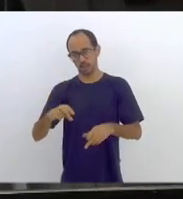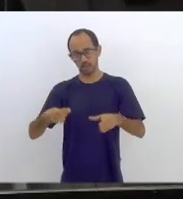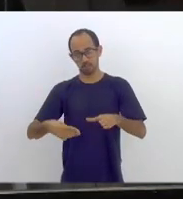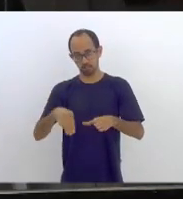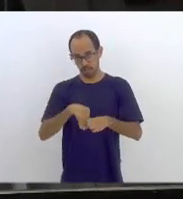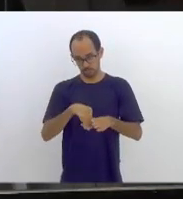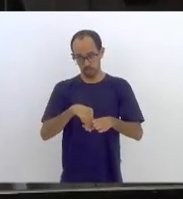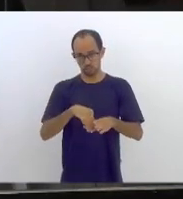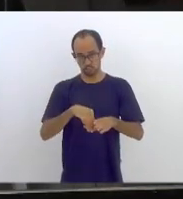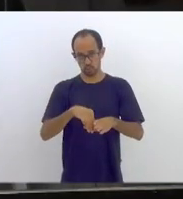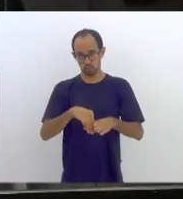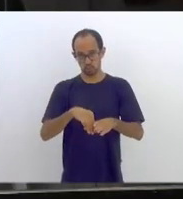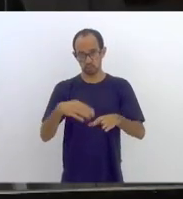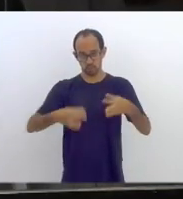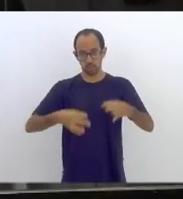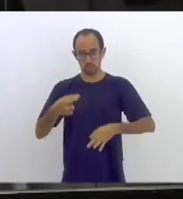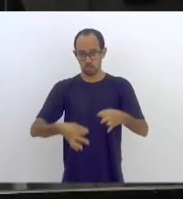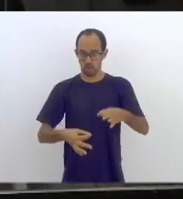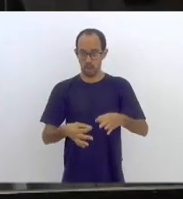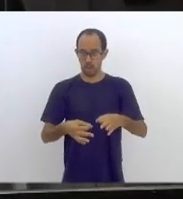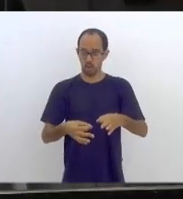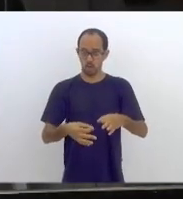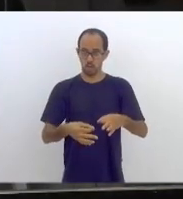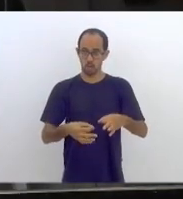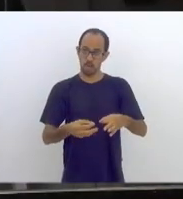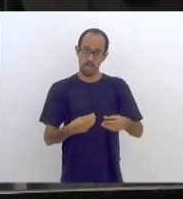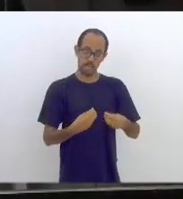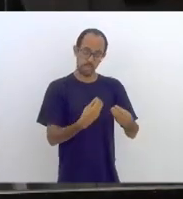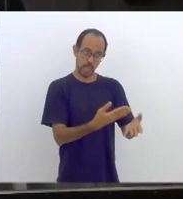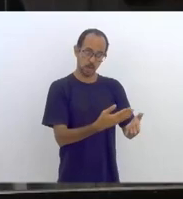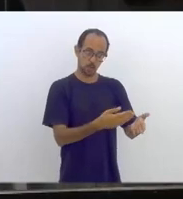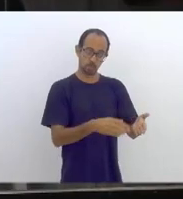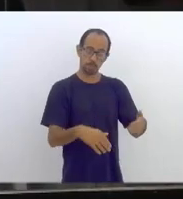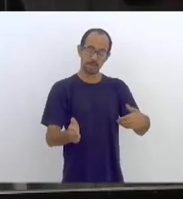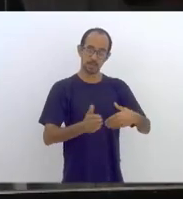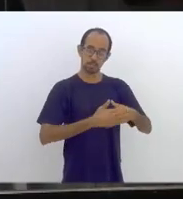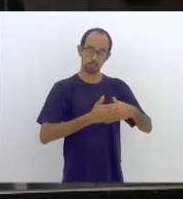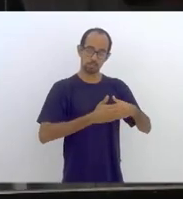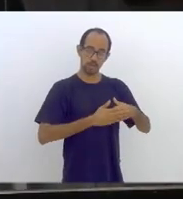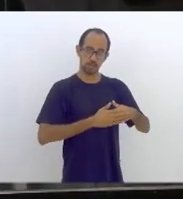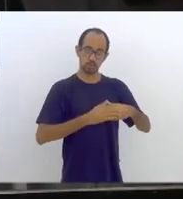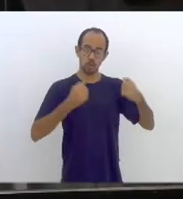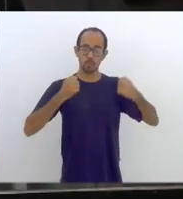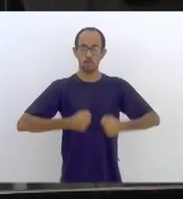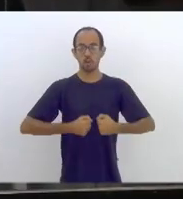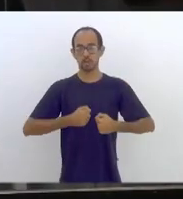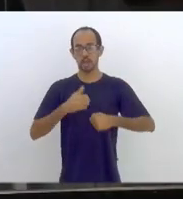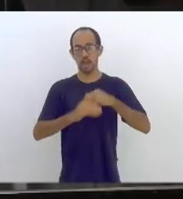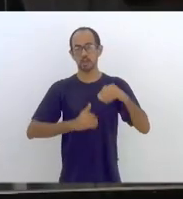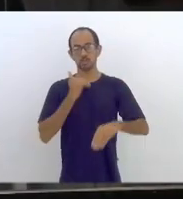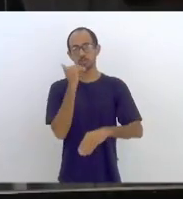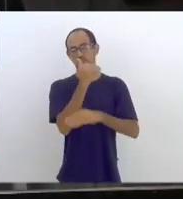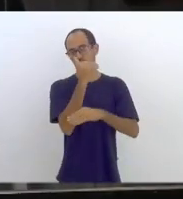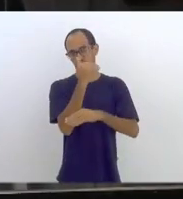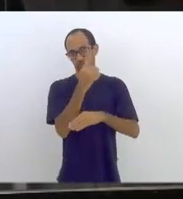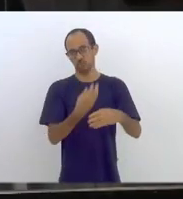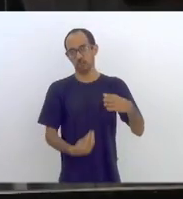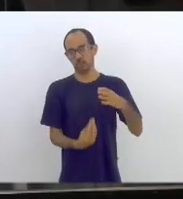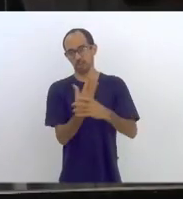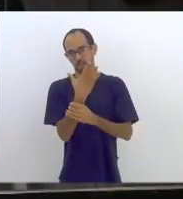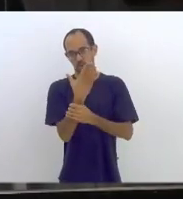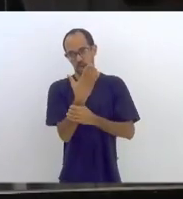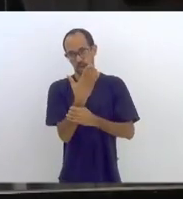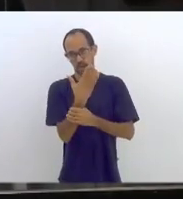tribunal deram para si próprios poderes extraordinários instituíram